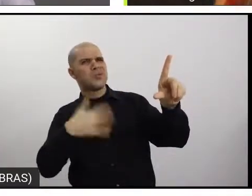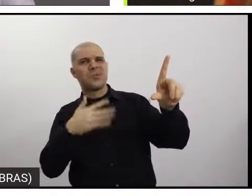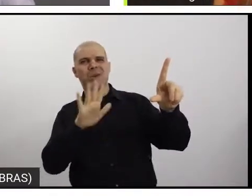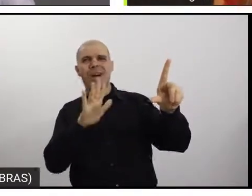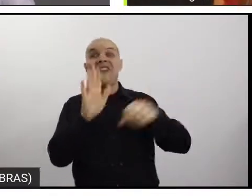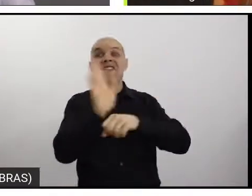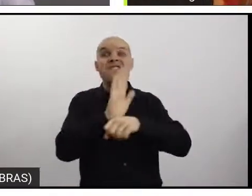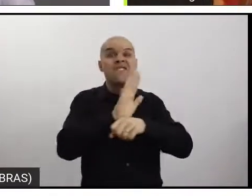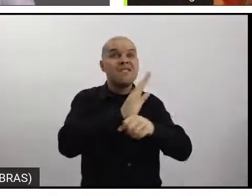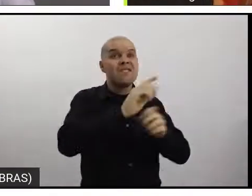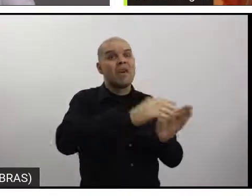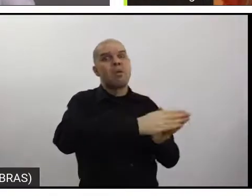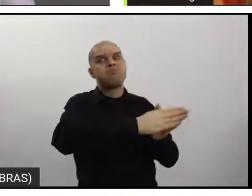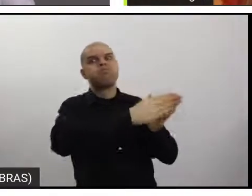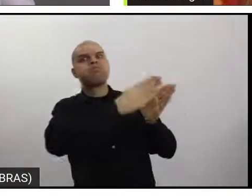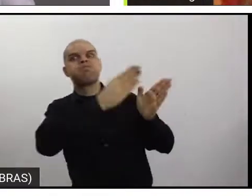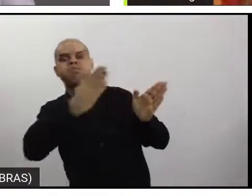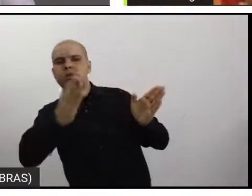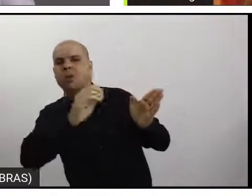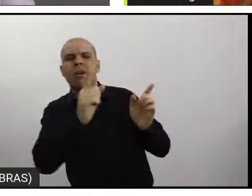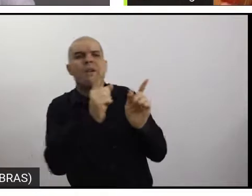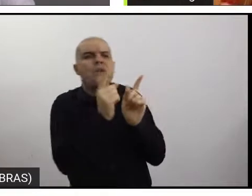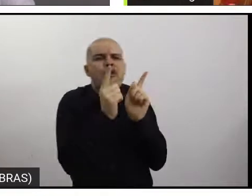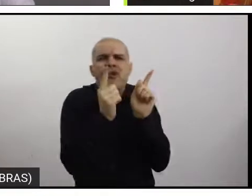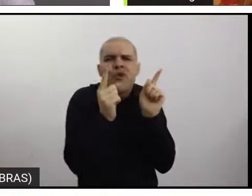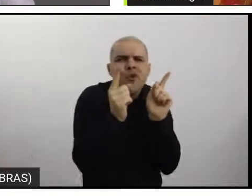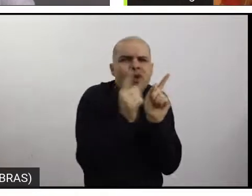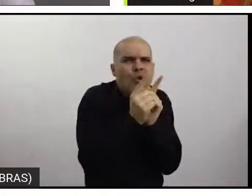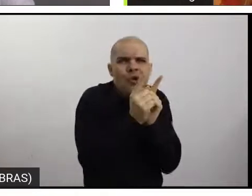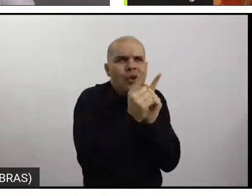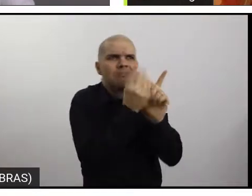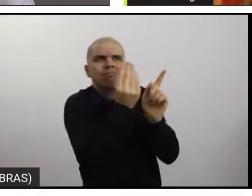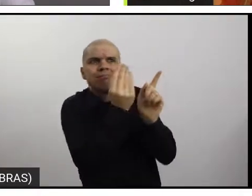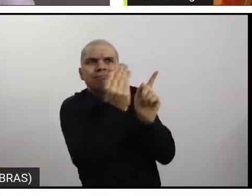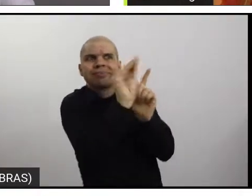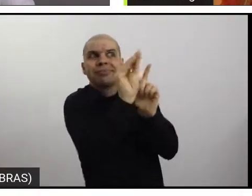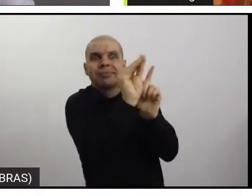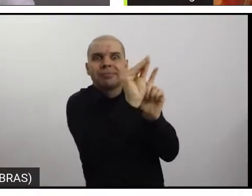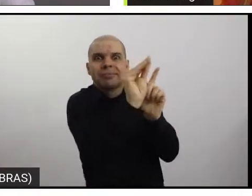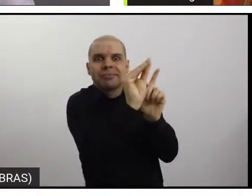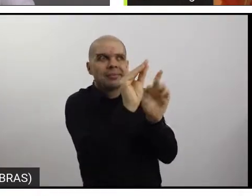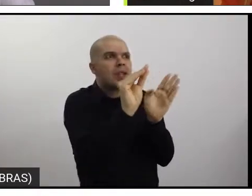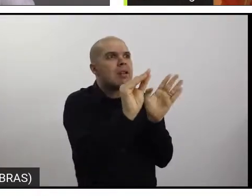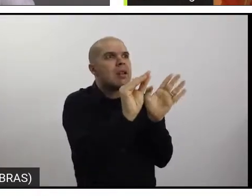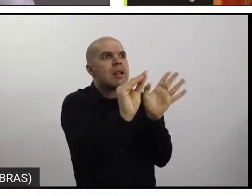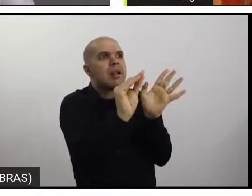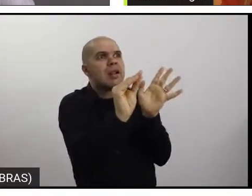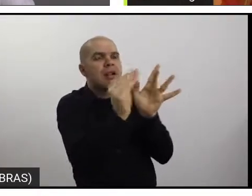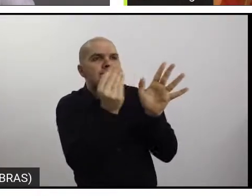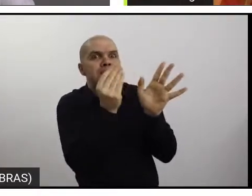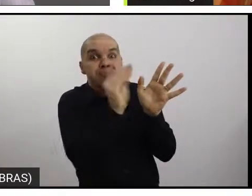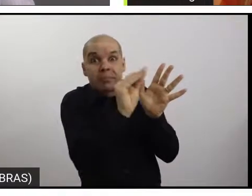E realmente foi assim que eles entraram. Tanto que quando entrou na televisão francesa,